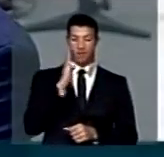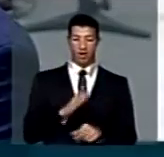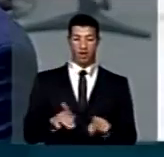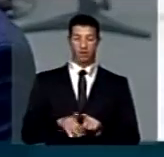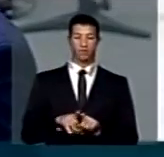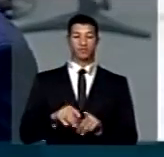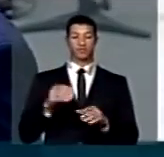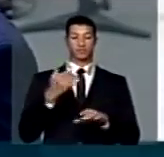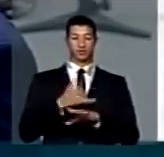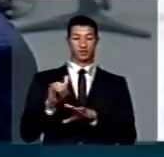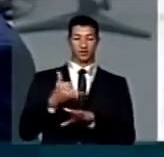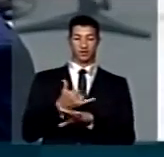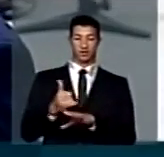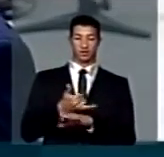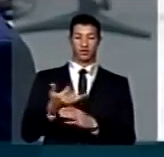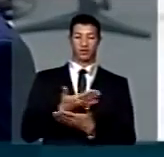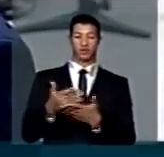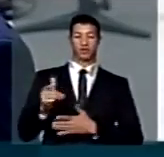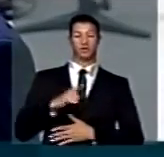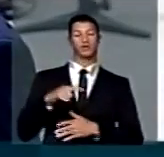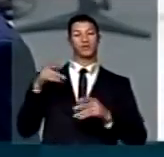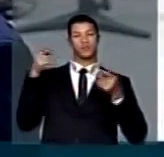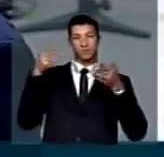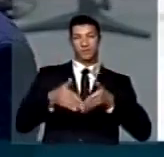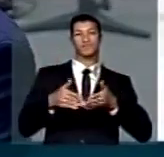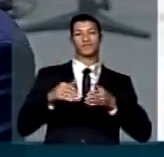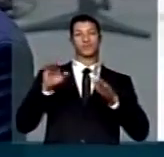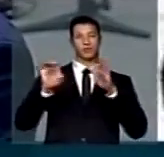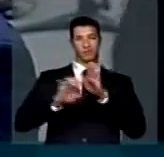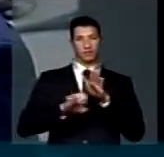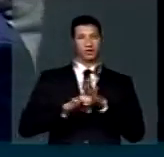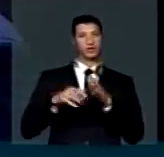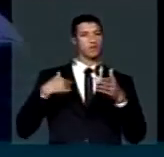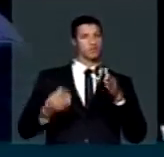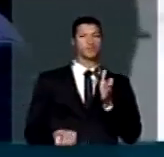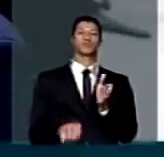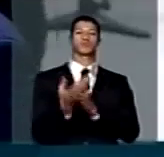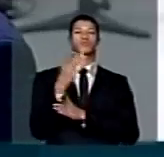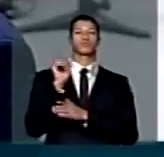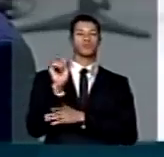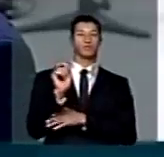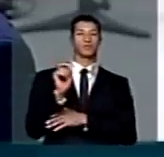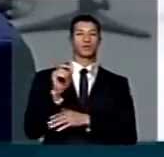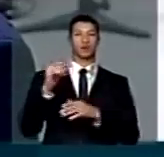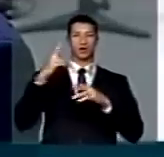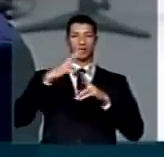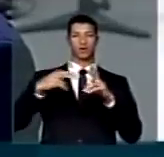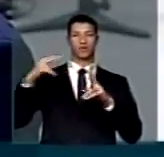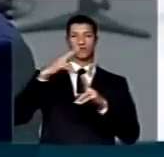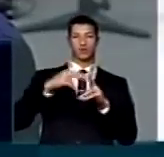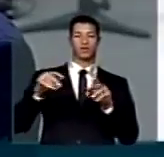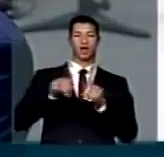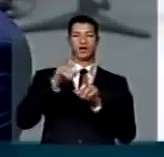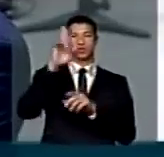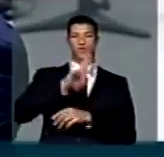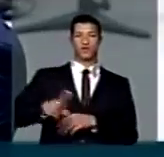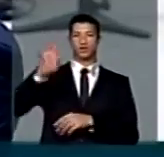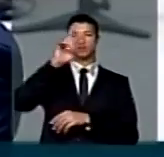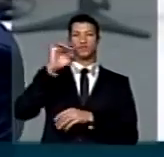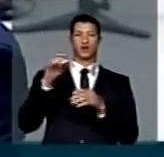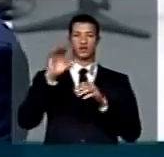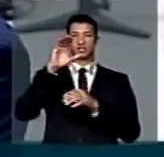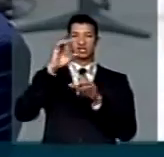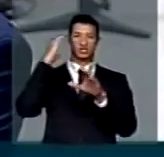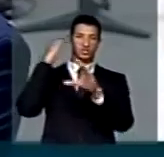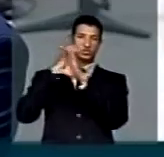Estância é uma cidade estratégica que tem uma vocação empresarial, uma vocação produtiva, que a Universidade de Engenharia vai servir não só para o